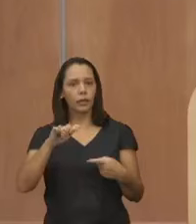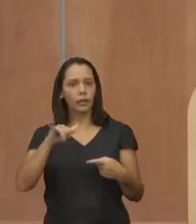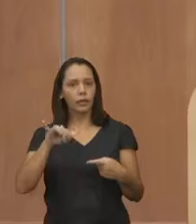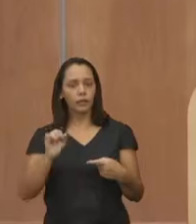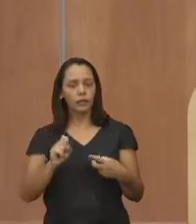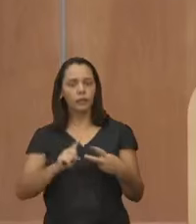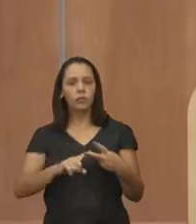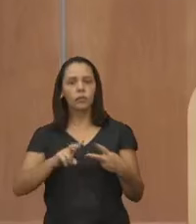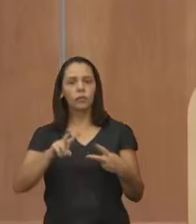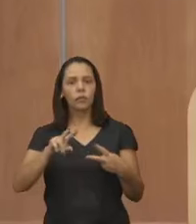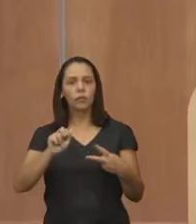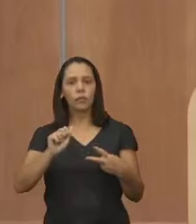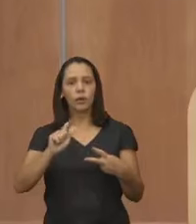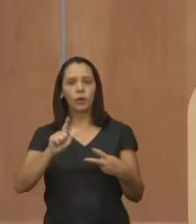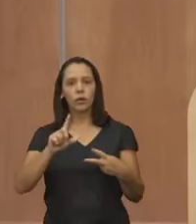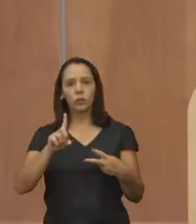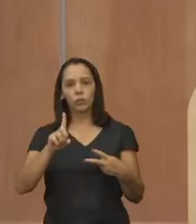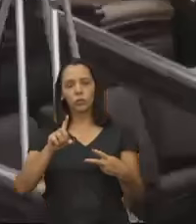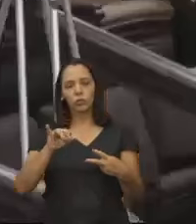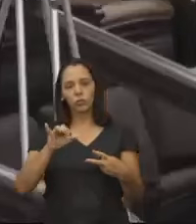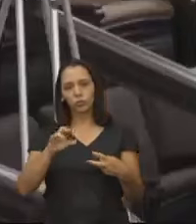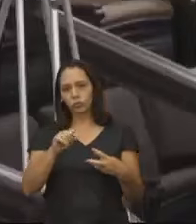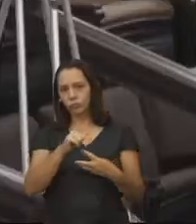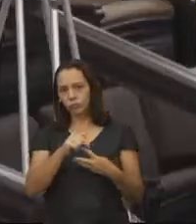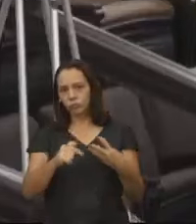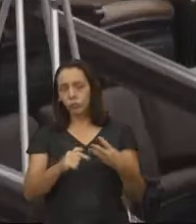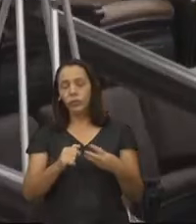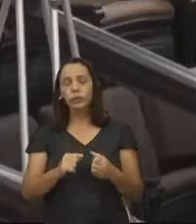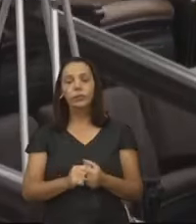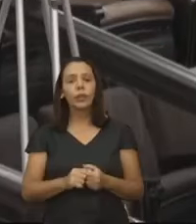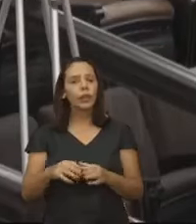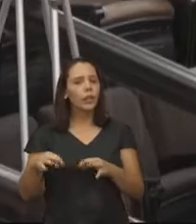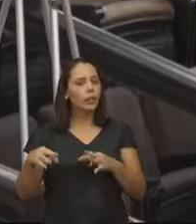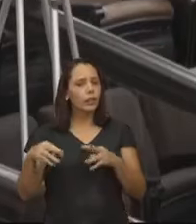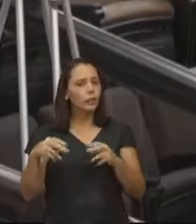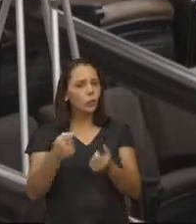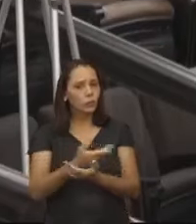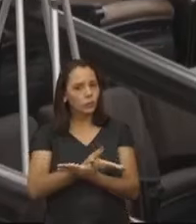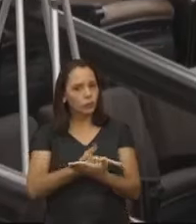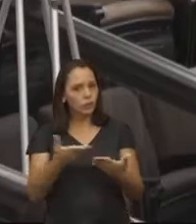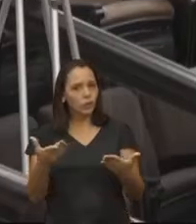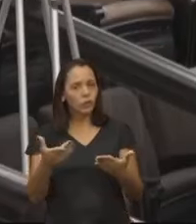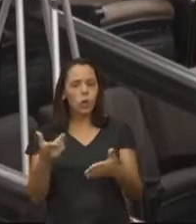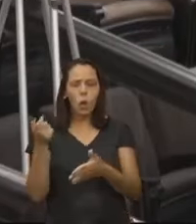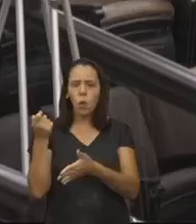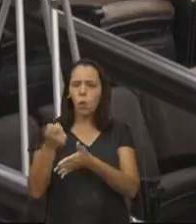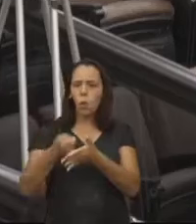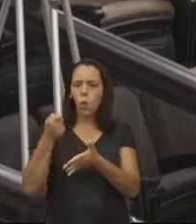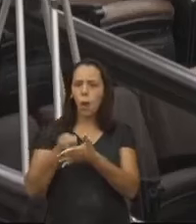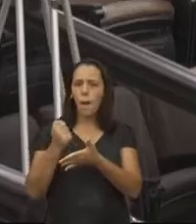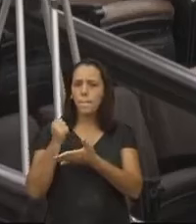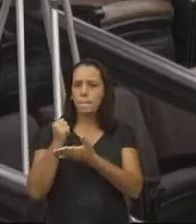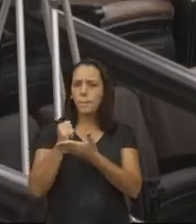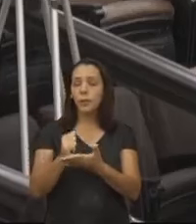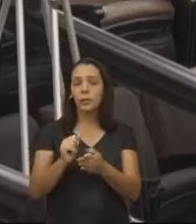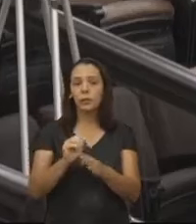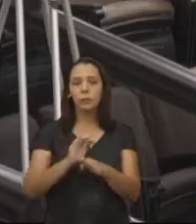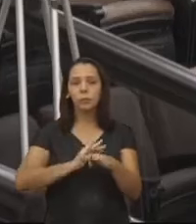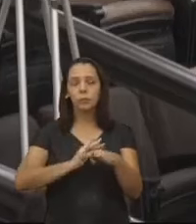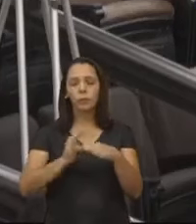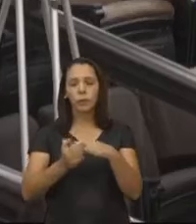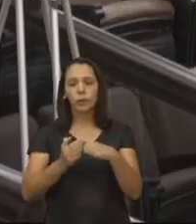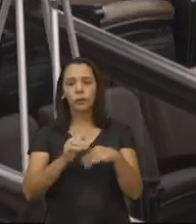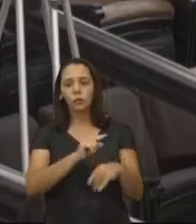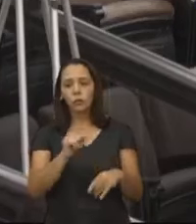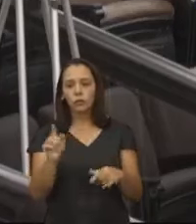aí, pessoas que lutam pelo bairro, que fazem a diferença, e dizer que vocês mostram um diferencial importante na